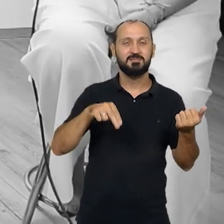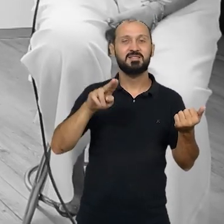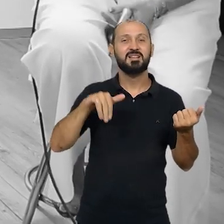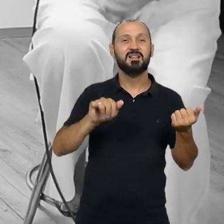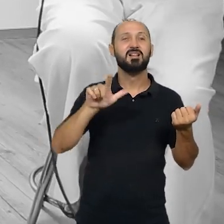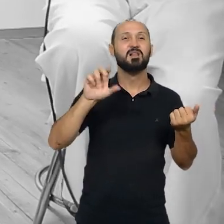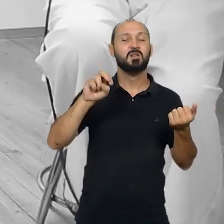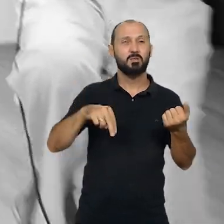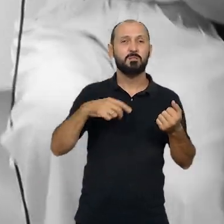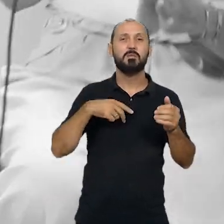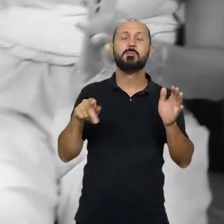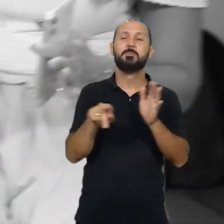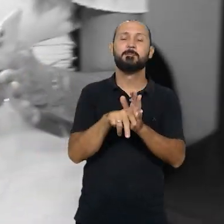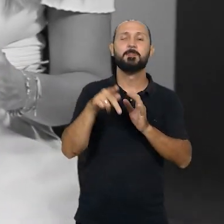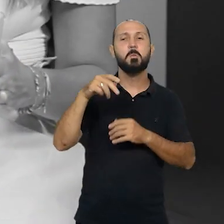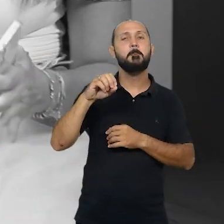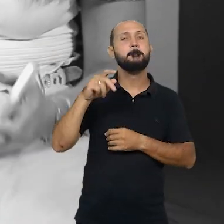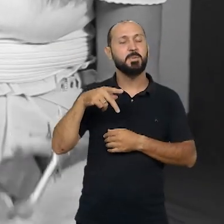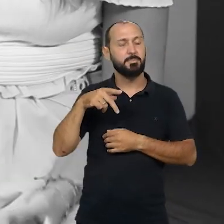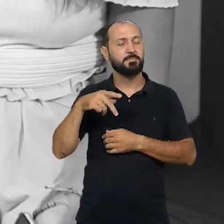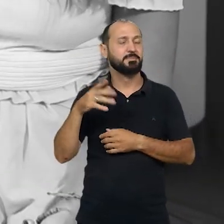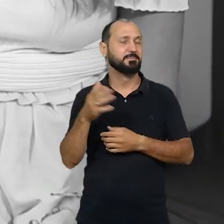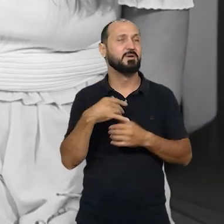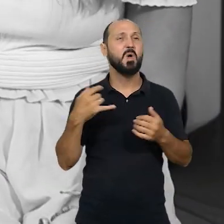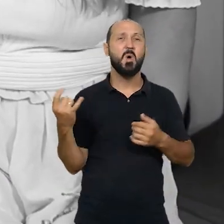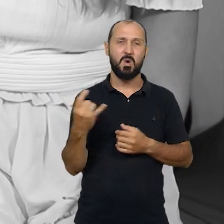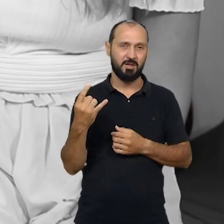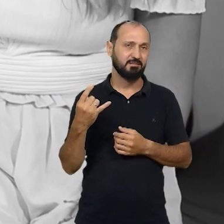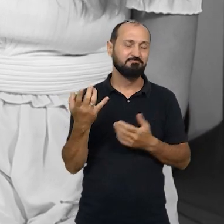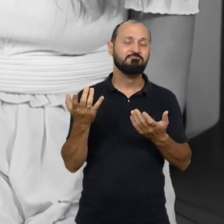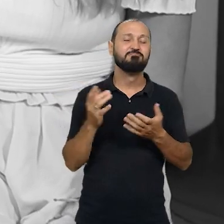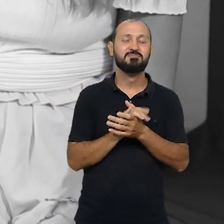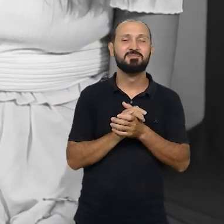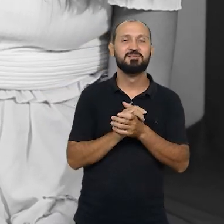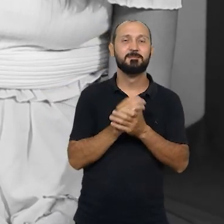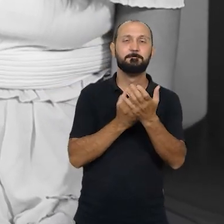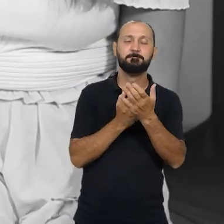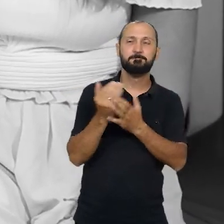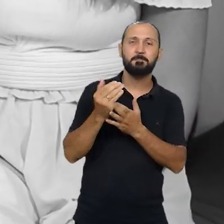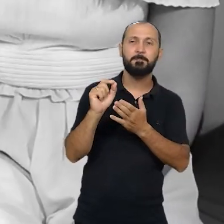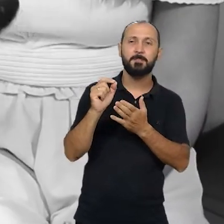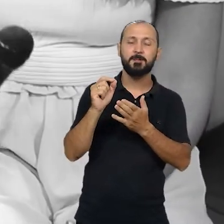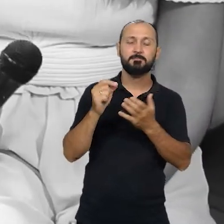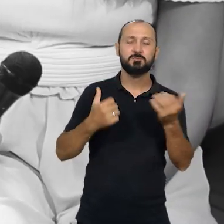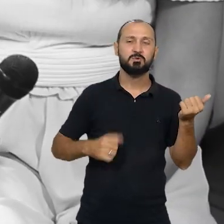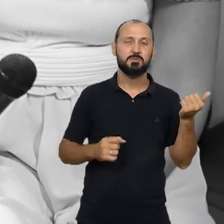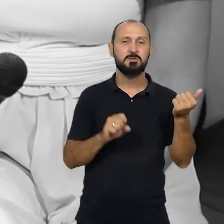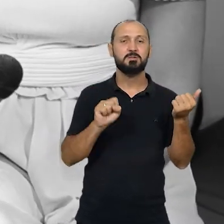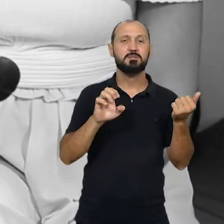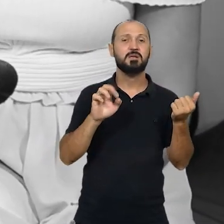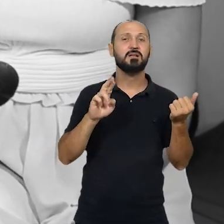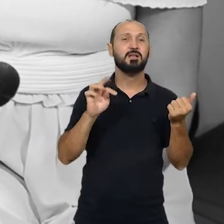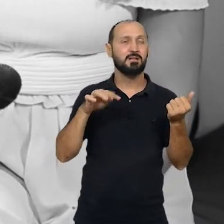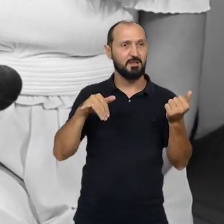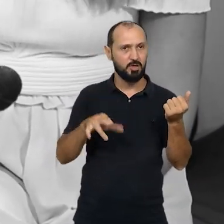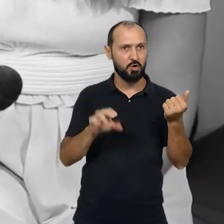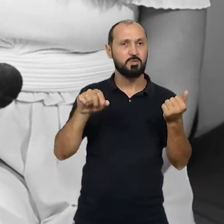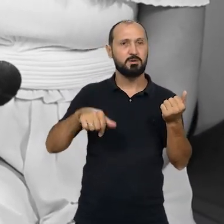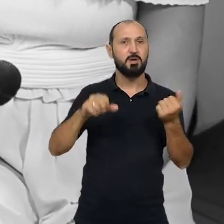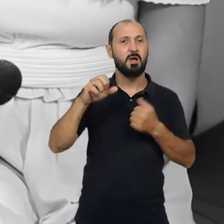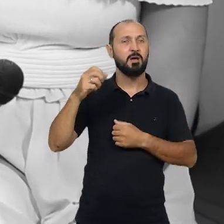tava num rolê e aí alguma absorção, alguma coisa, alguma angústia. E aí foi pro papel. Tava em casa, no sofá. Lembro, no